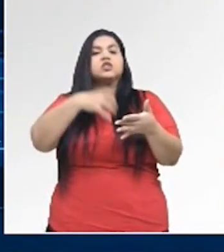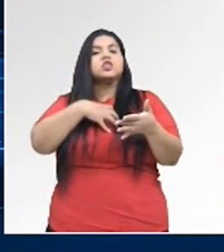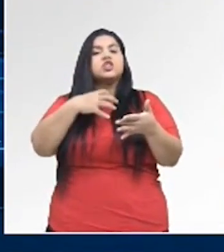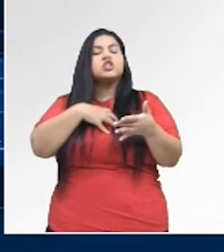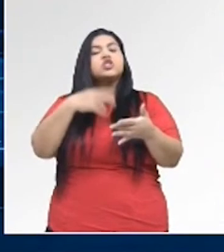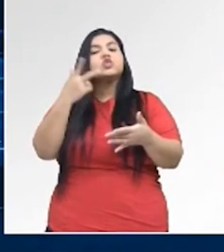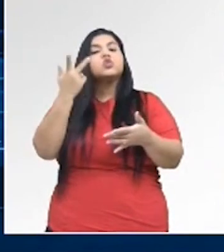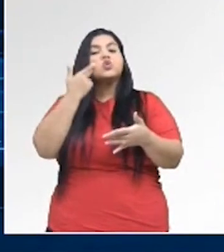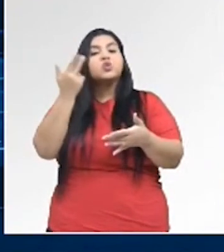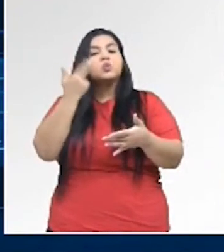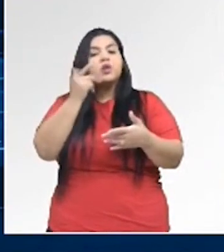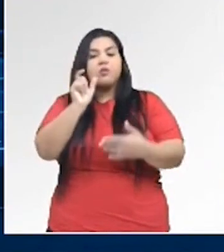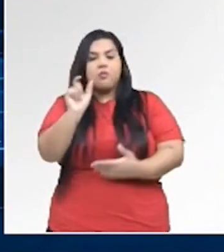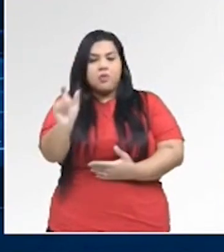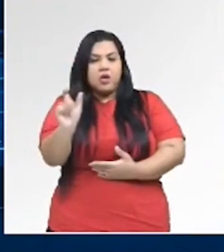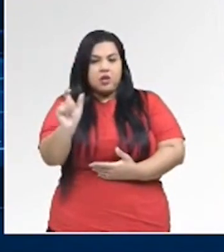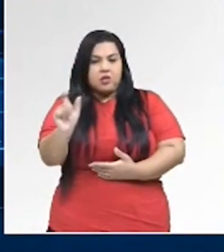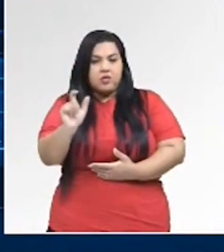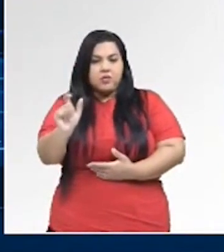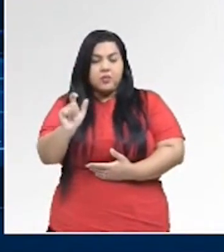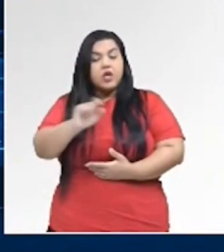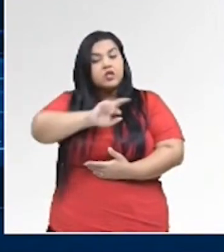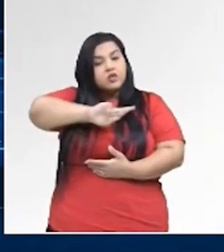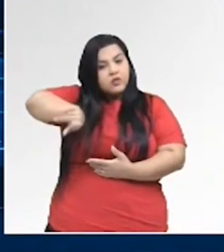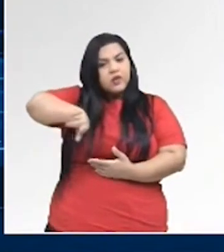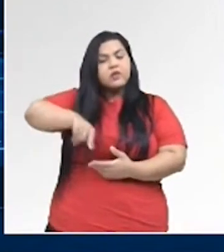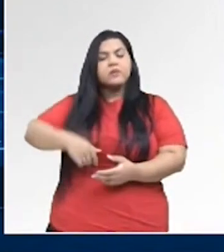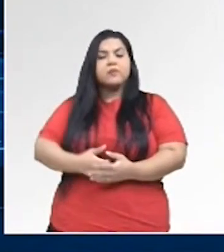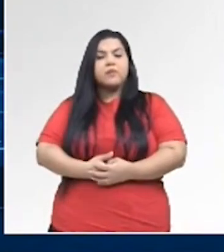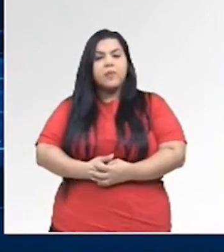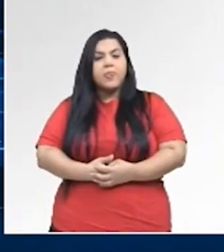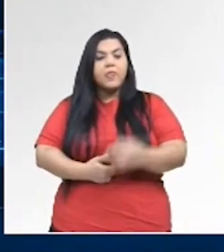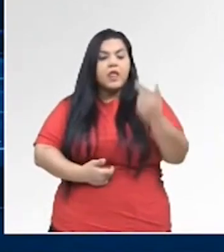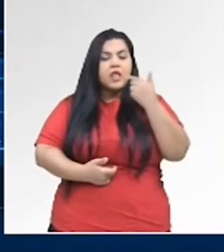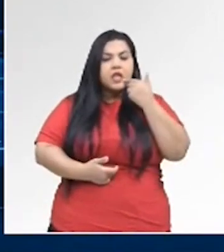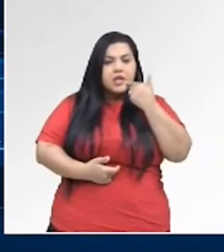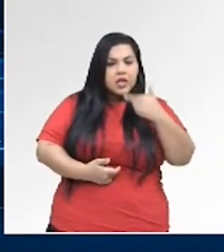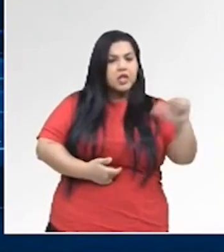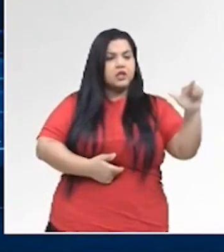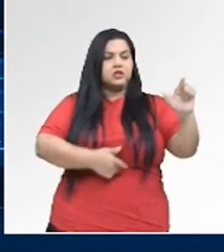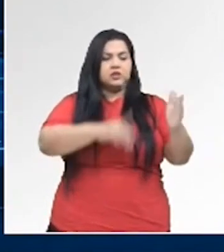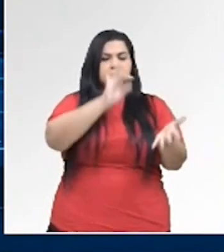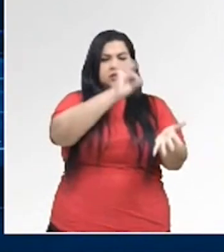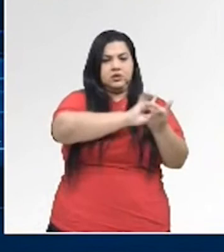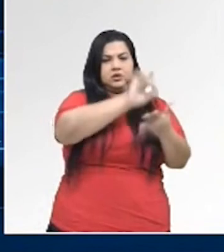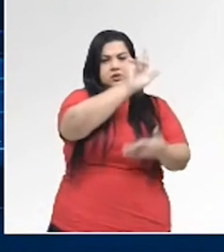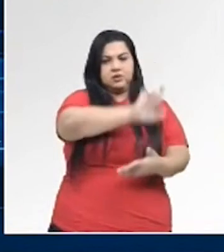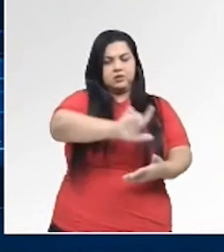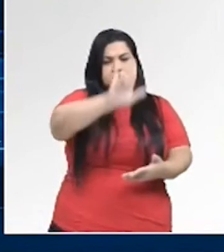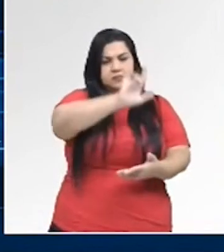da palavra, não é? Diferentemente da linguagem literária.